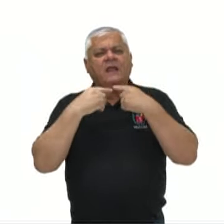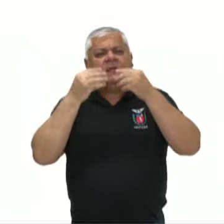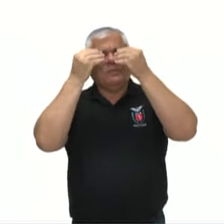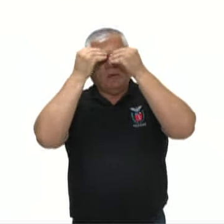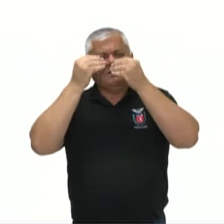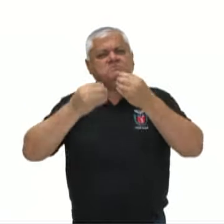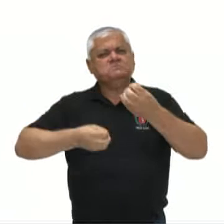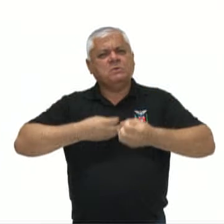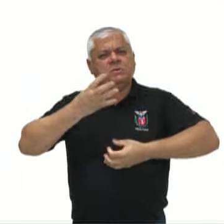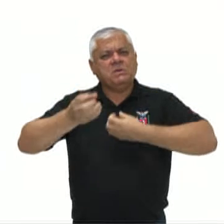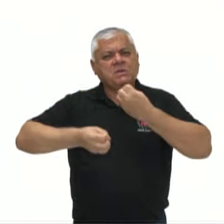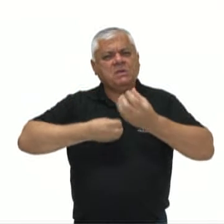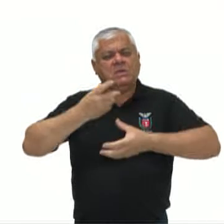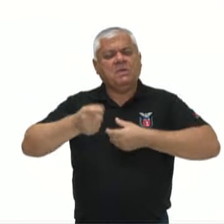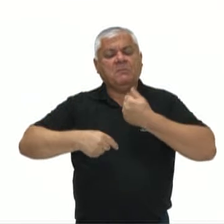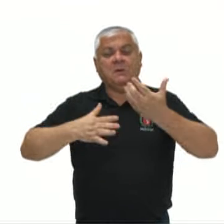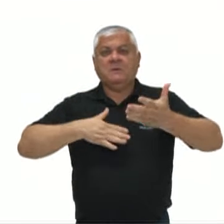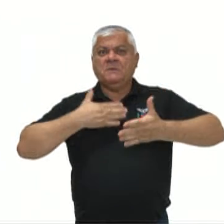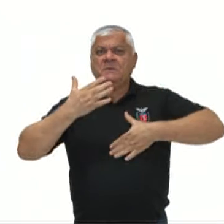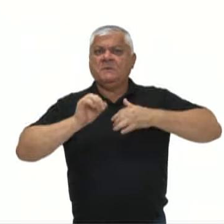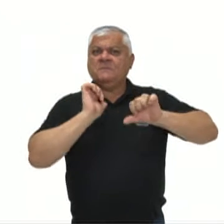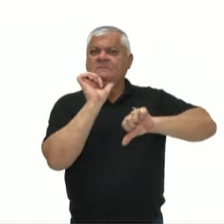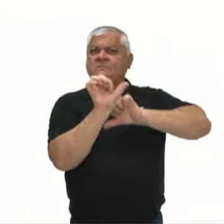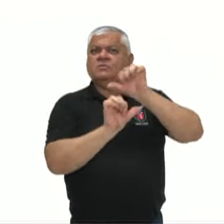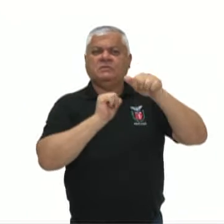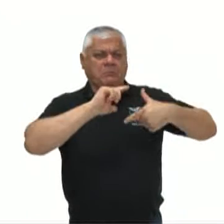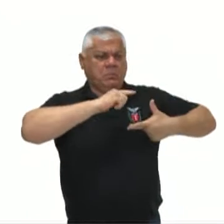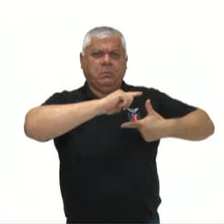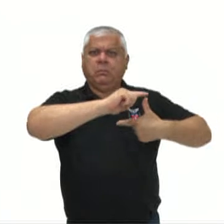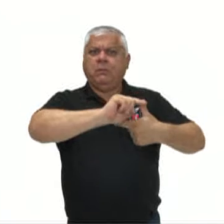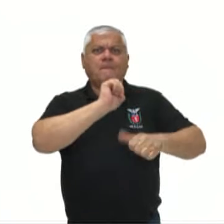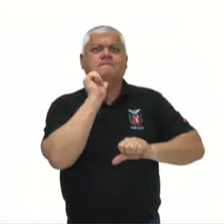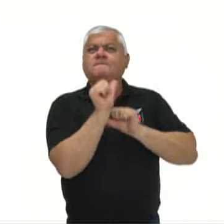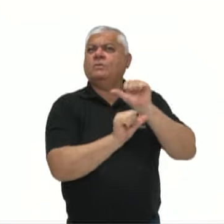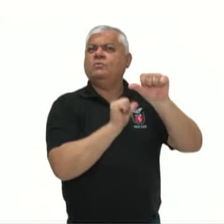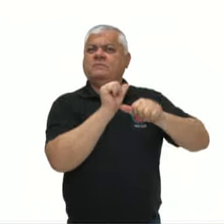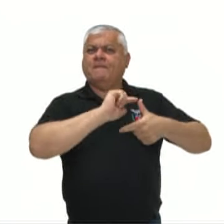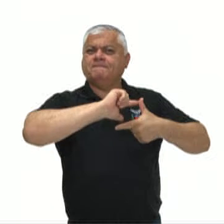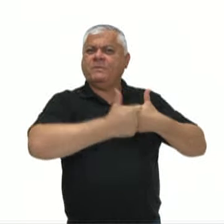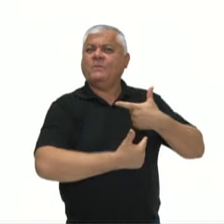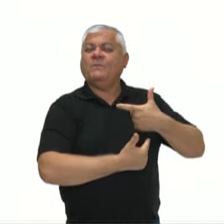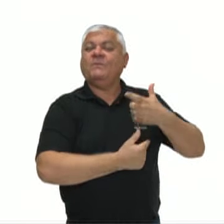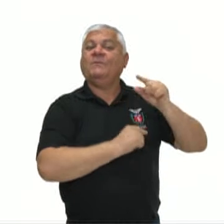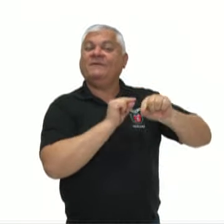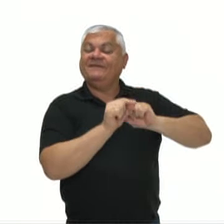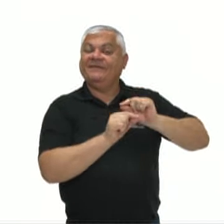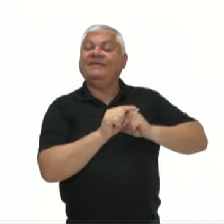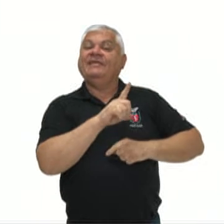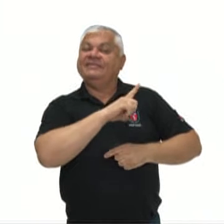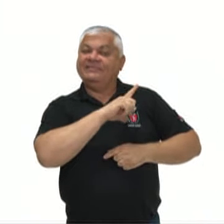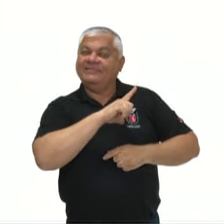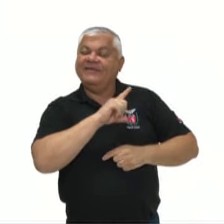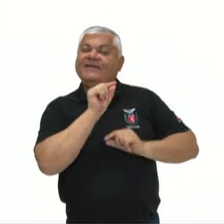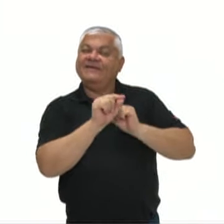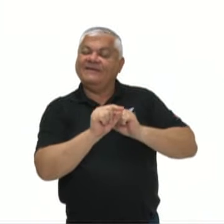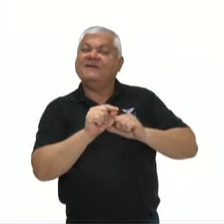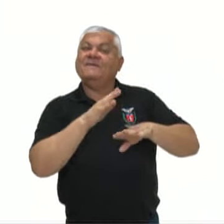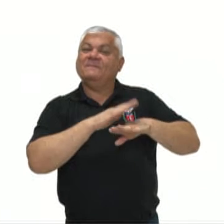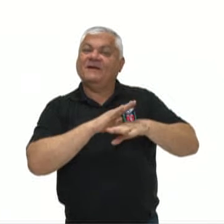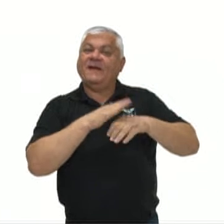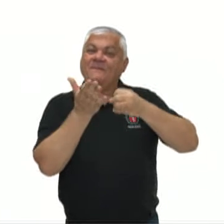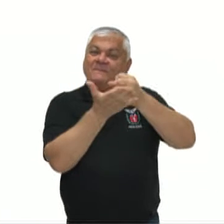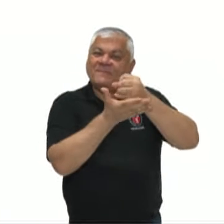do poema surpreende e modifica uma tradição poética brasileira, em grande parte construída com base